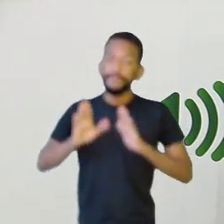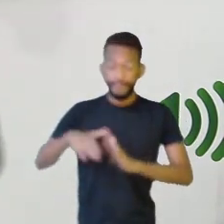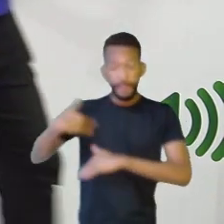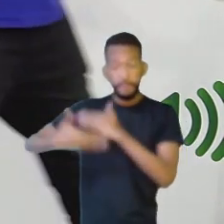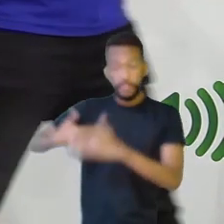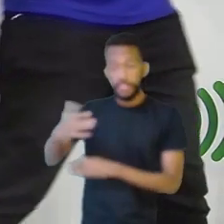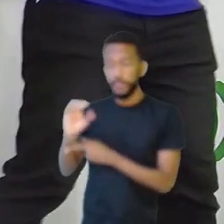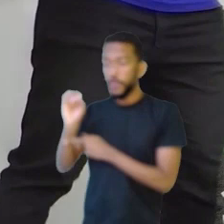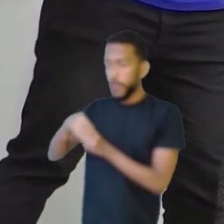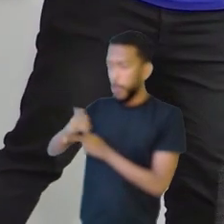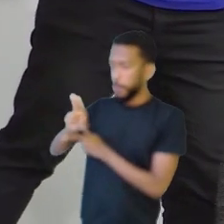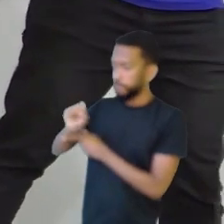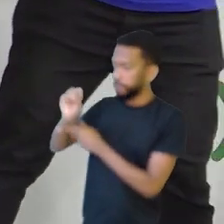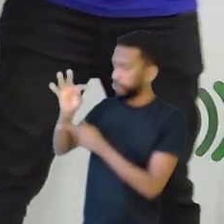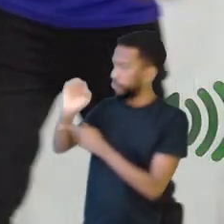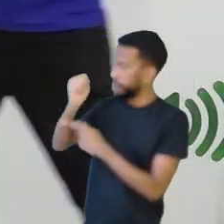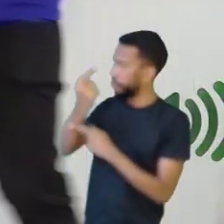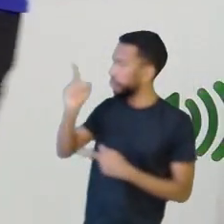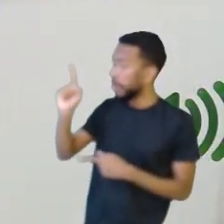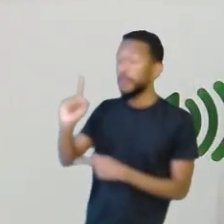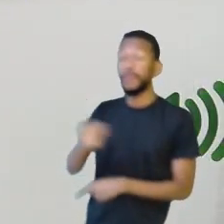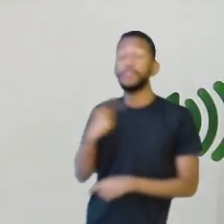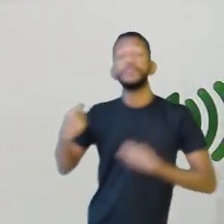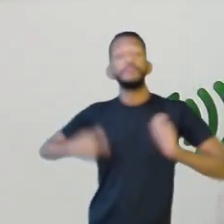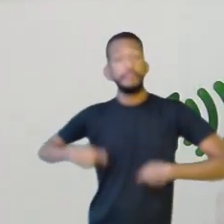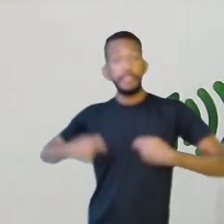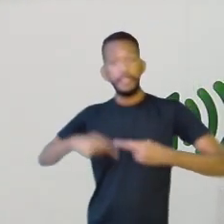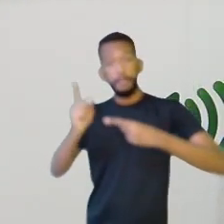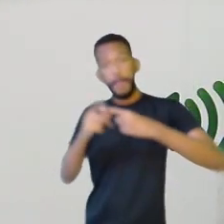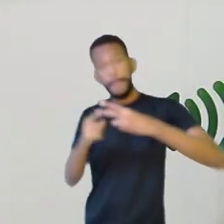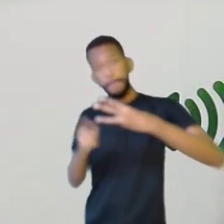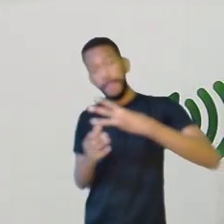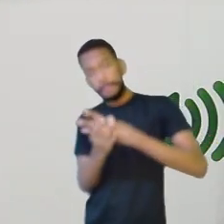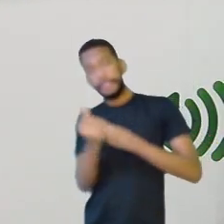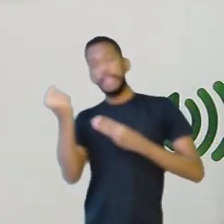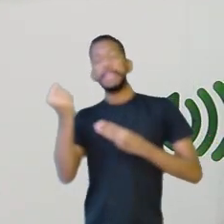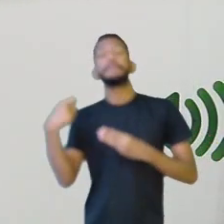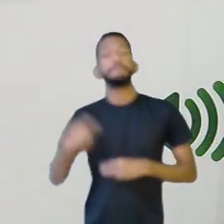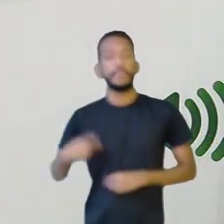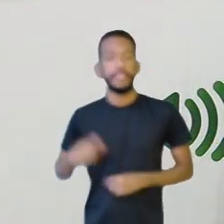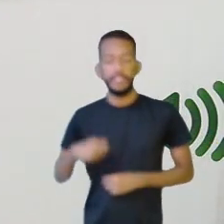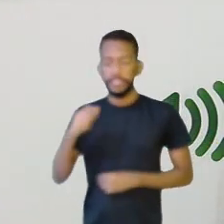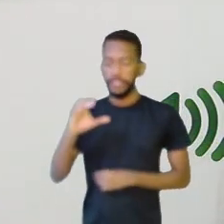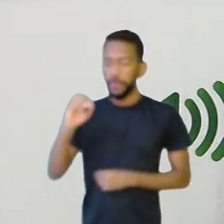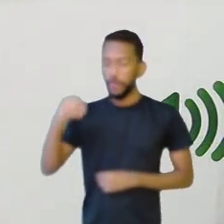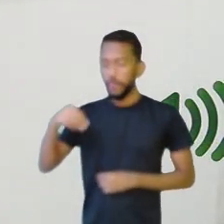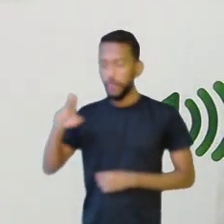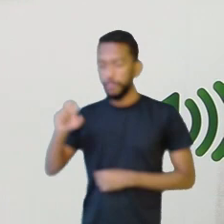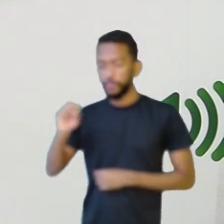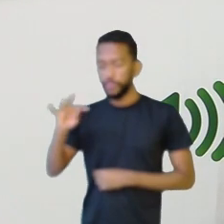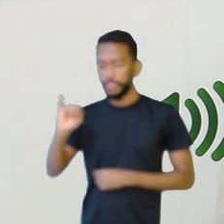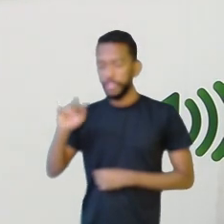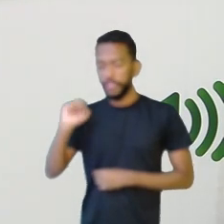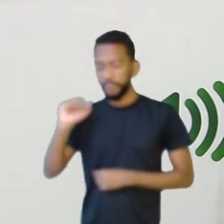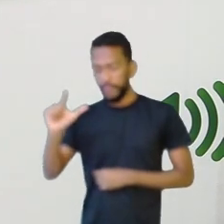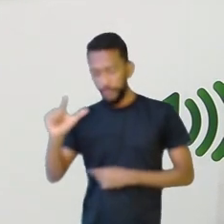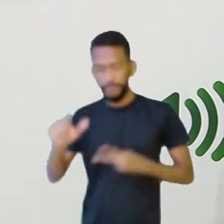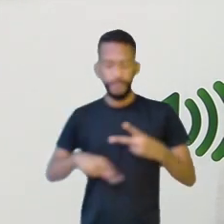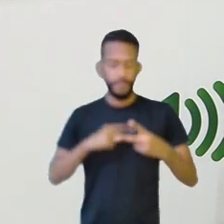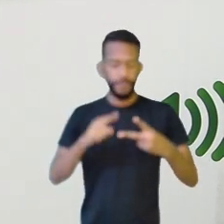ele aconteça, a gente precisa desses três elementos: combustível, fonte de energia